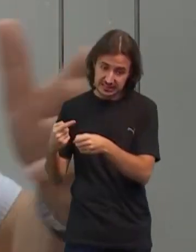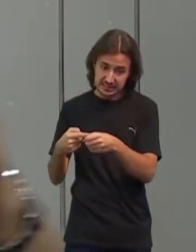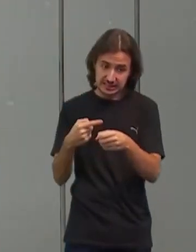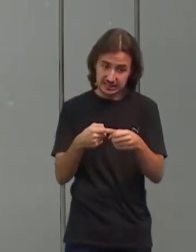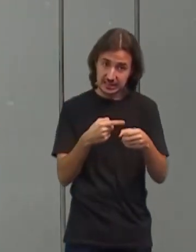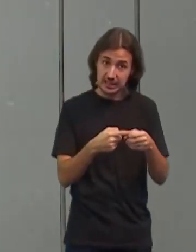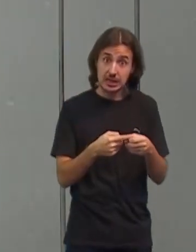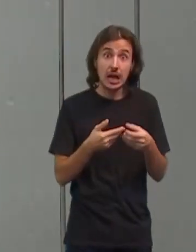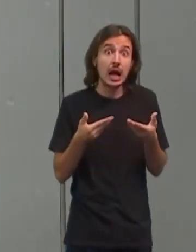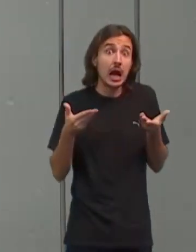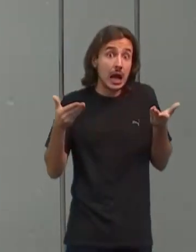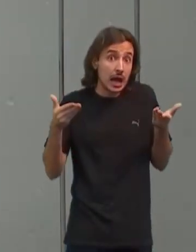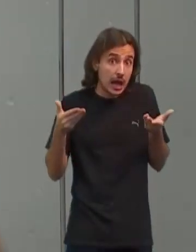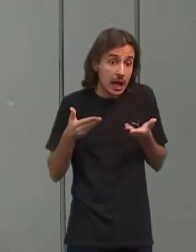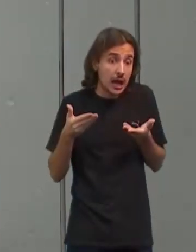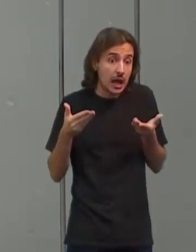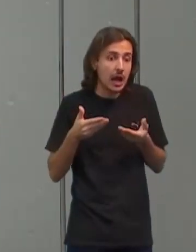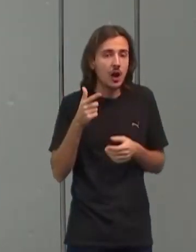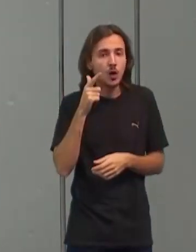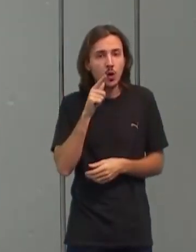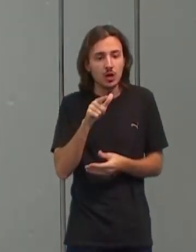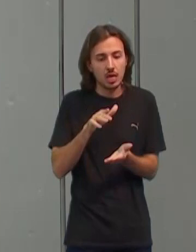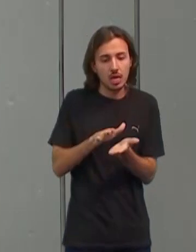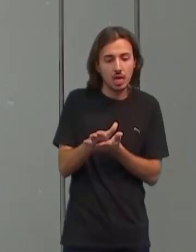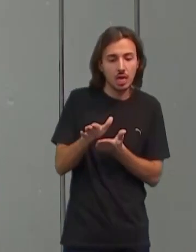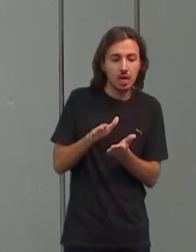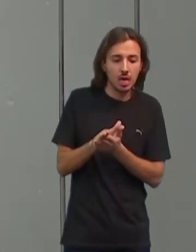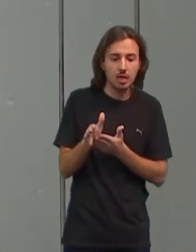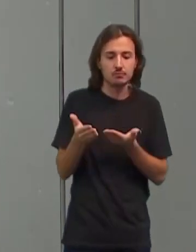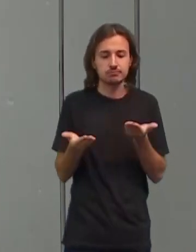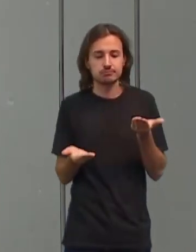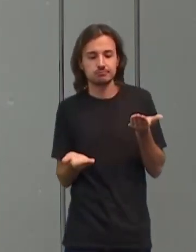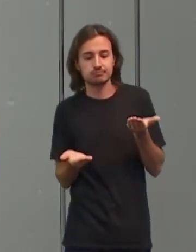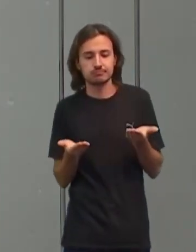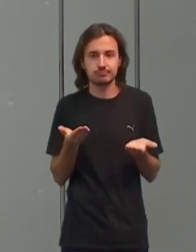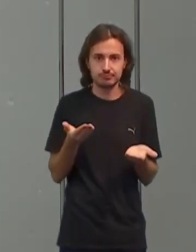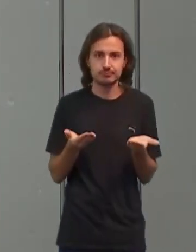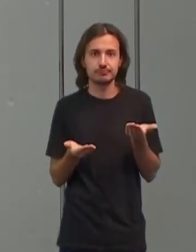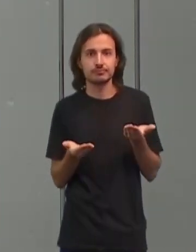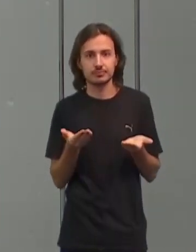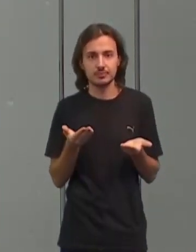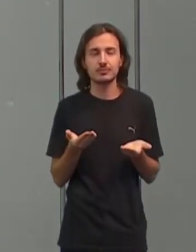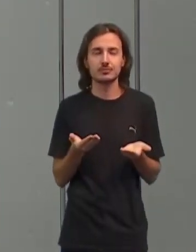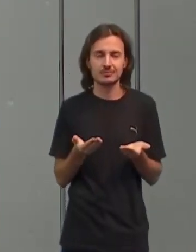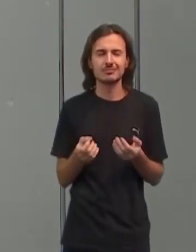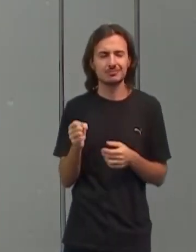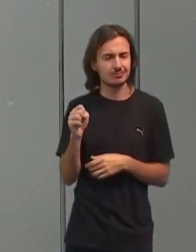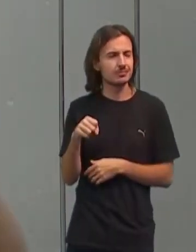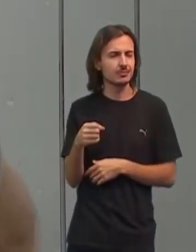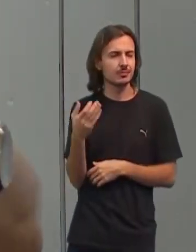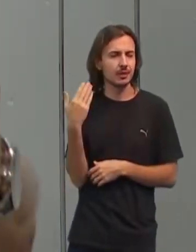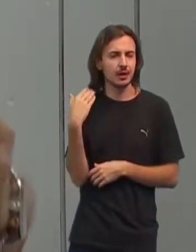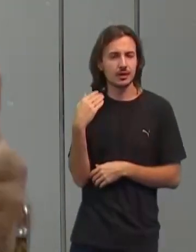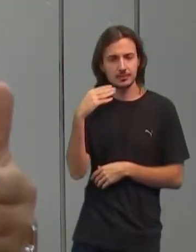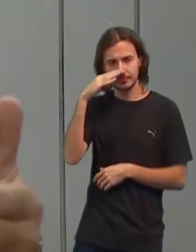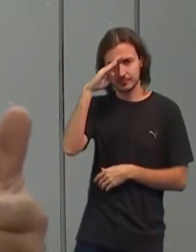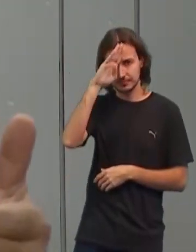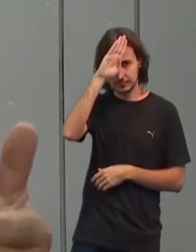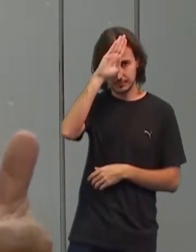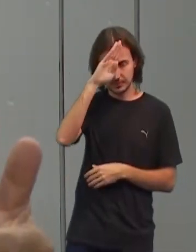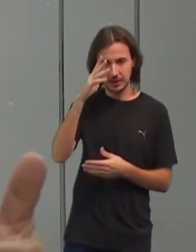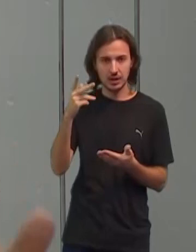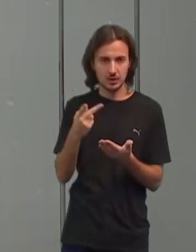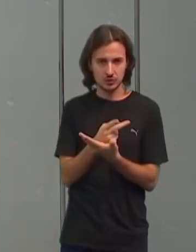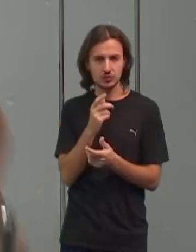adequar muitos das suas despesas. Inclusive, por quê? Inclusive, foi no governo do Bolsonaro que houve aquele repasse do Fundo